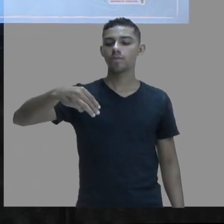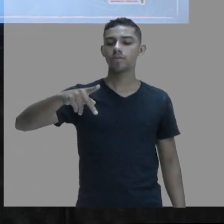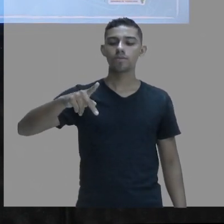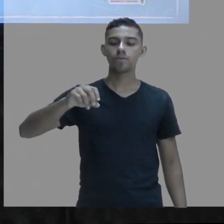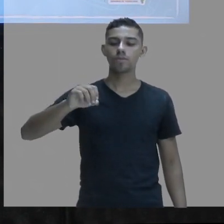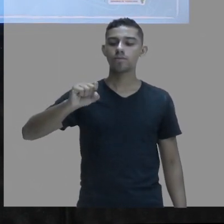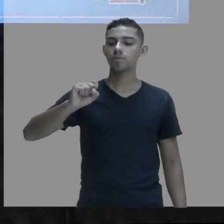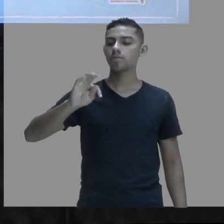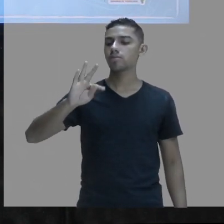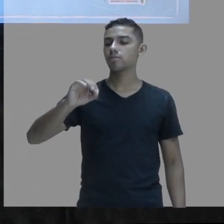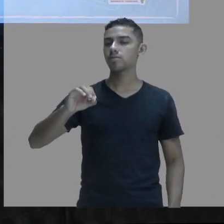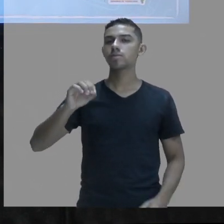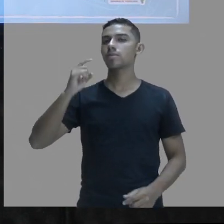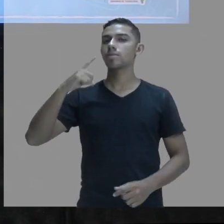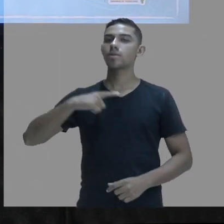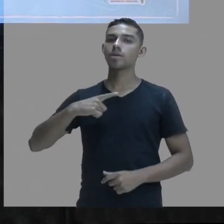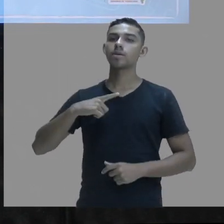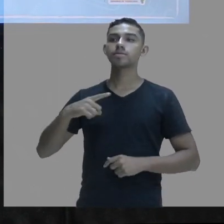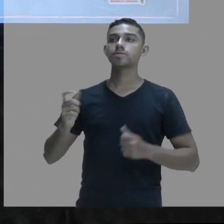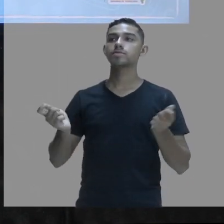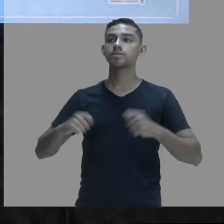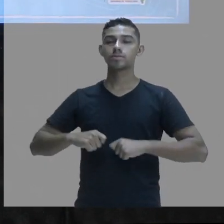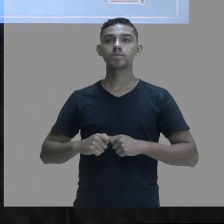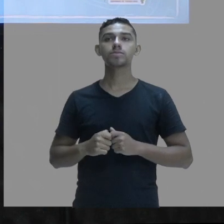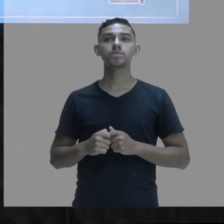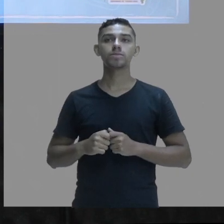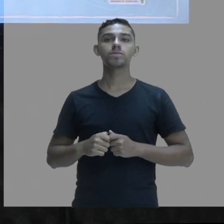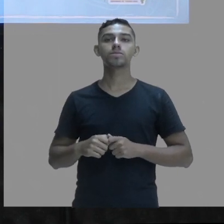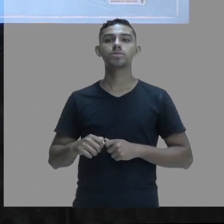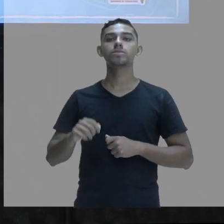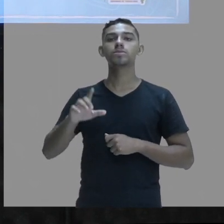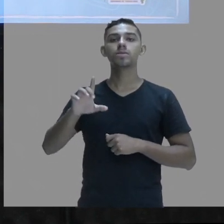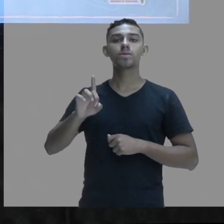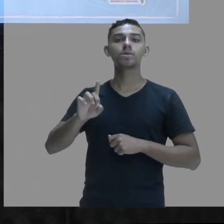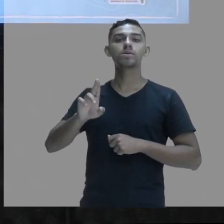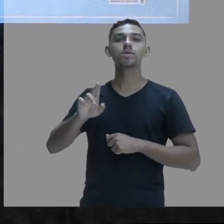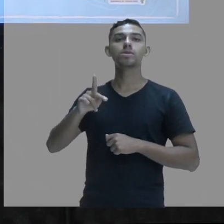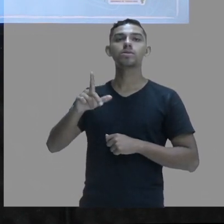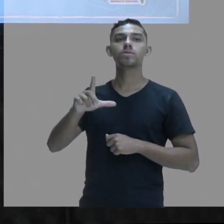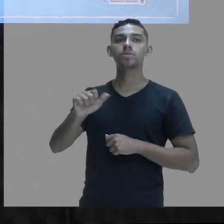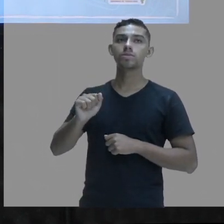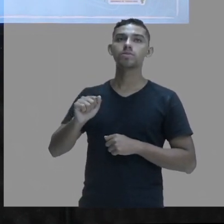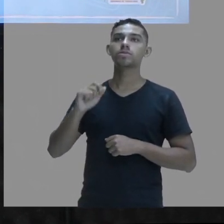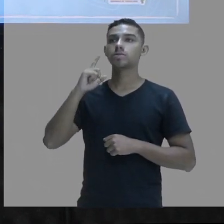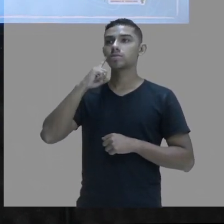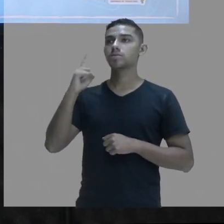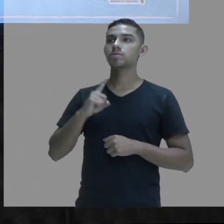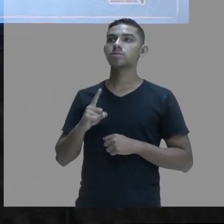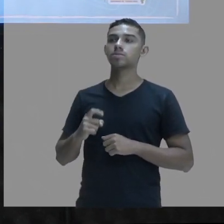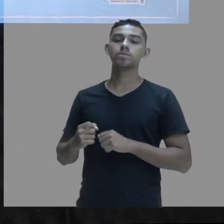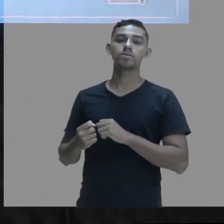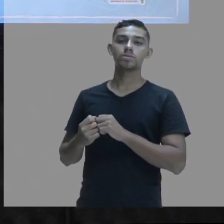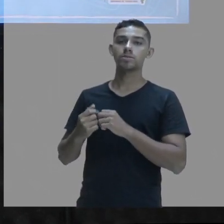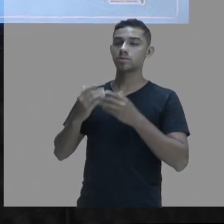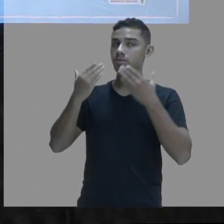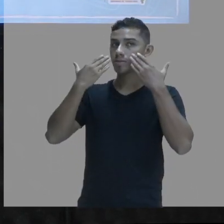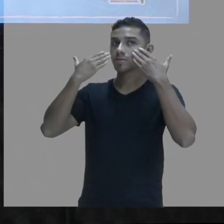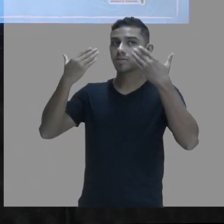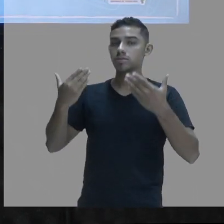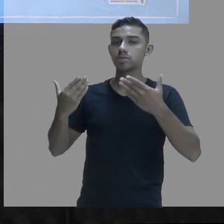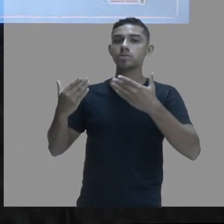ter a ligação dupla entre os carbonos intermediários, ou seja, no meio da